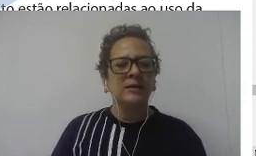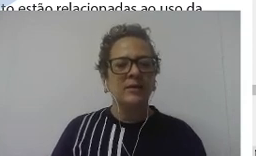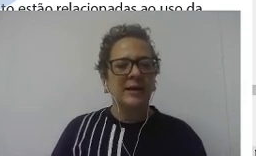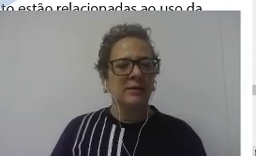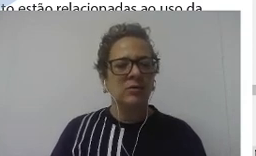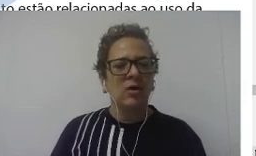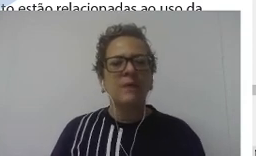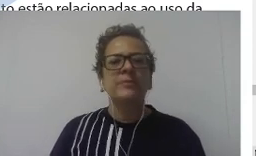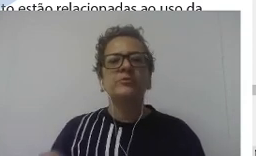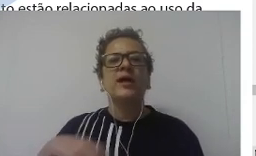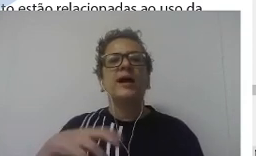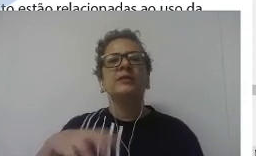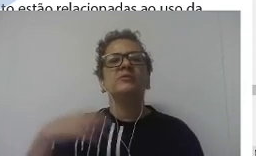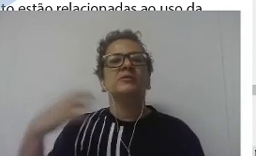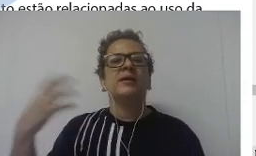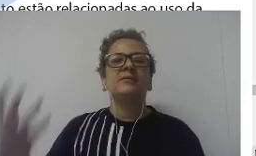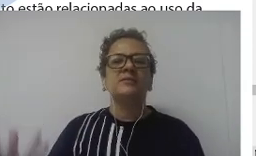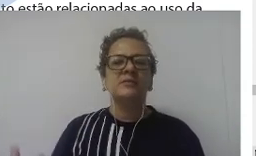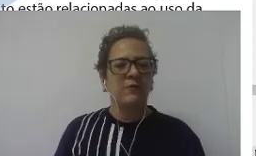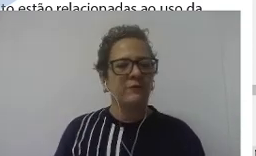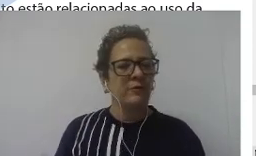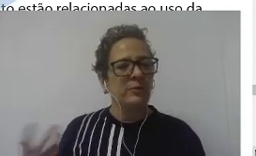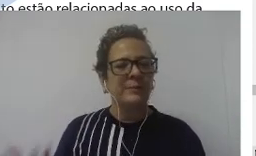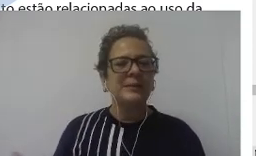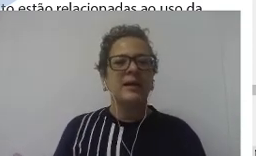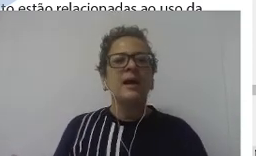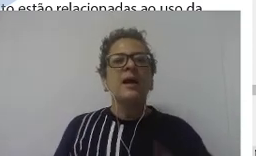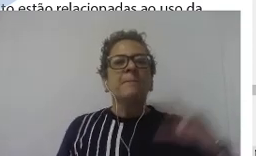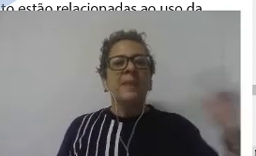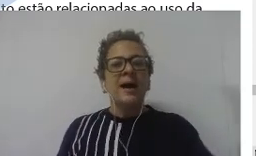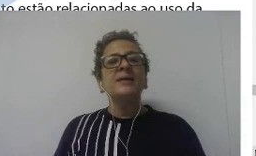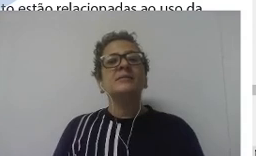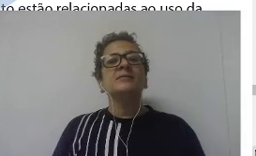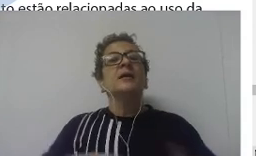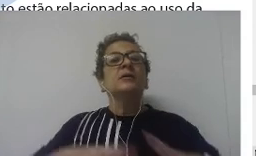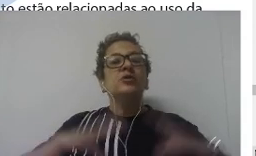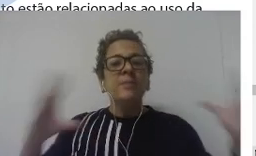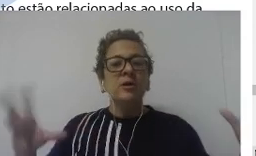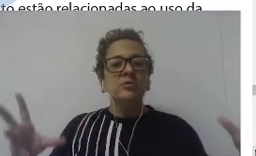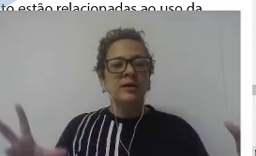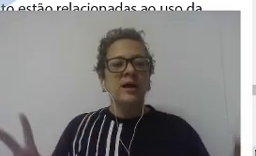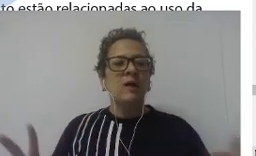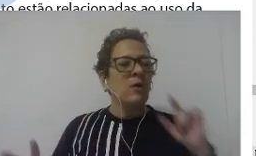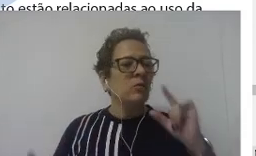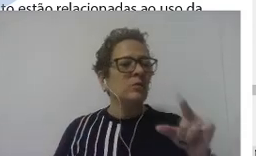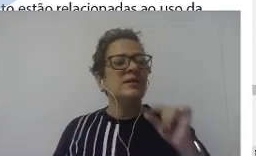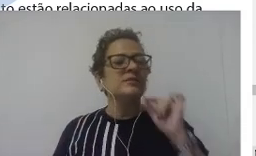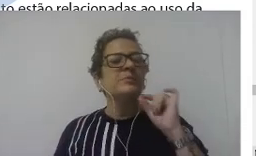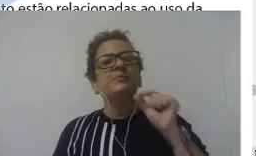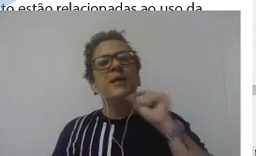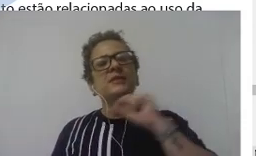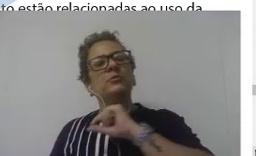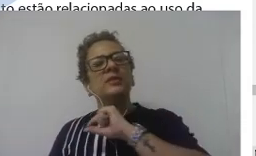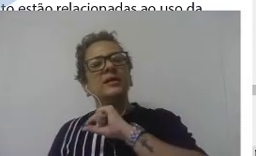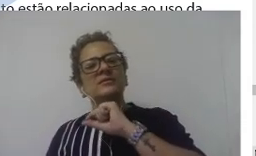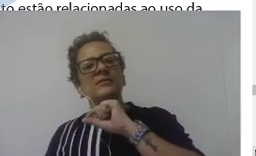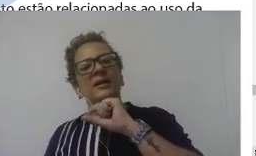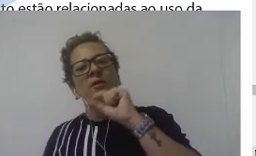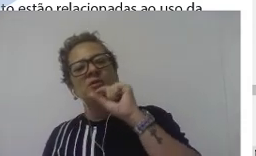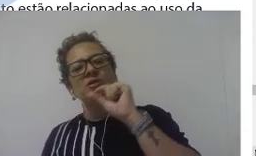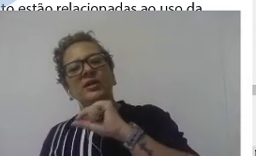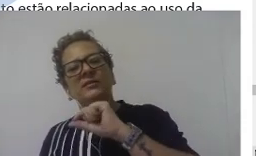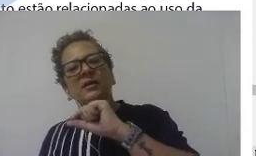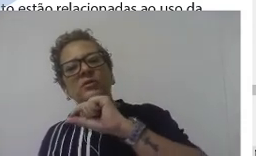em cada lugar da Europa, o teatro ele se desenvolveu de uma maneira. Mas, de modo geral, algumas das principais mudanças